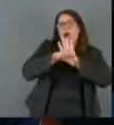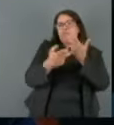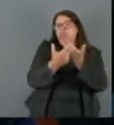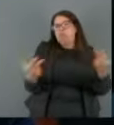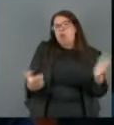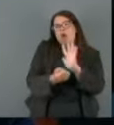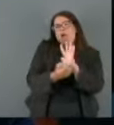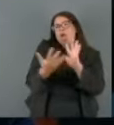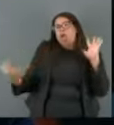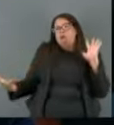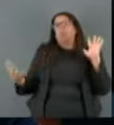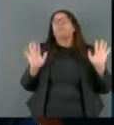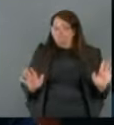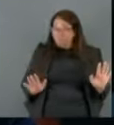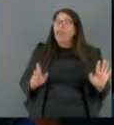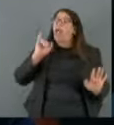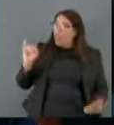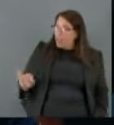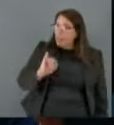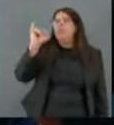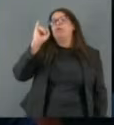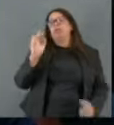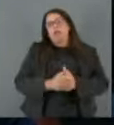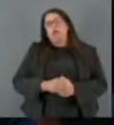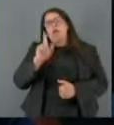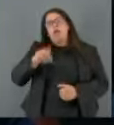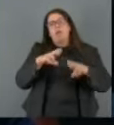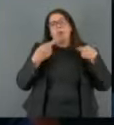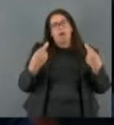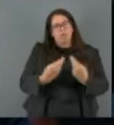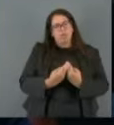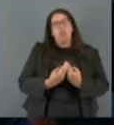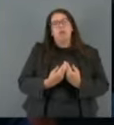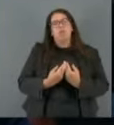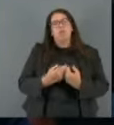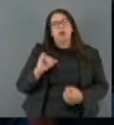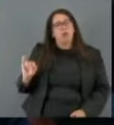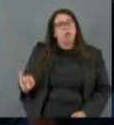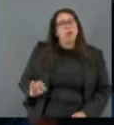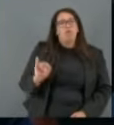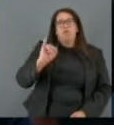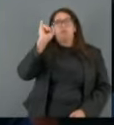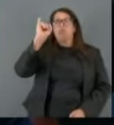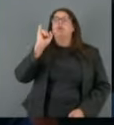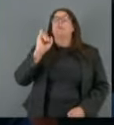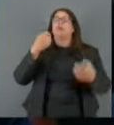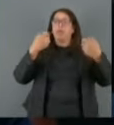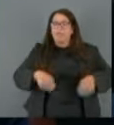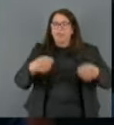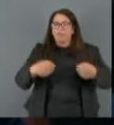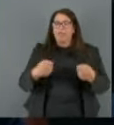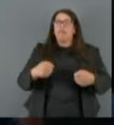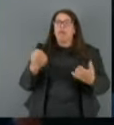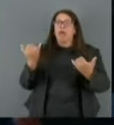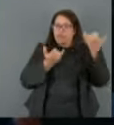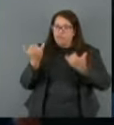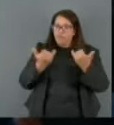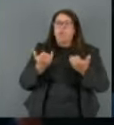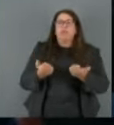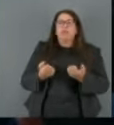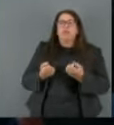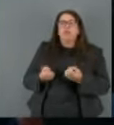defensor, seja ele público ou privado. Então, é uma audiência solene em que todos esses aspectos podem ser realmente debatidos. Eu